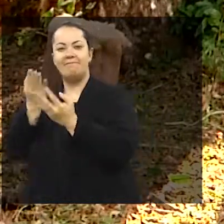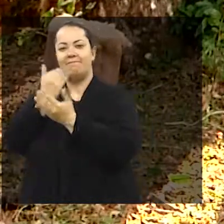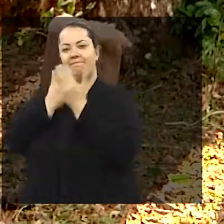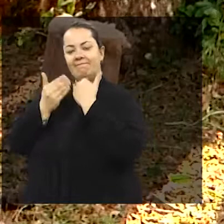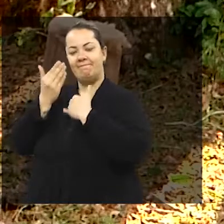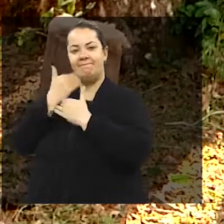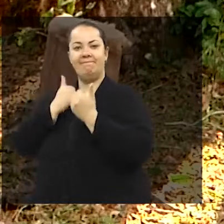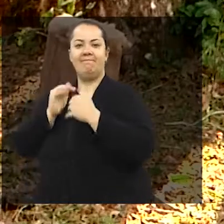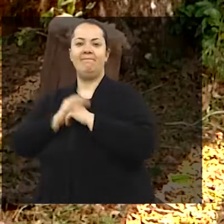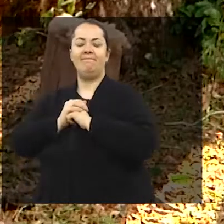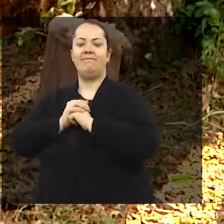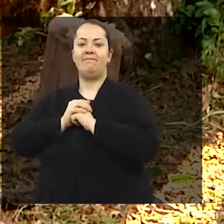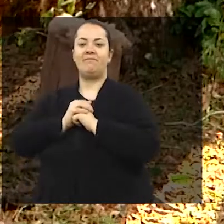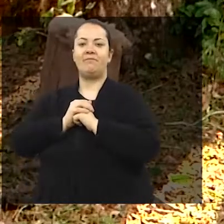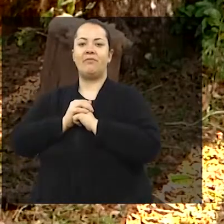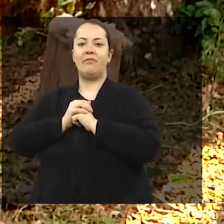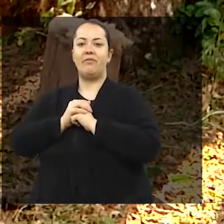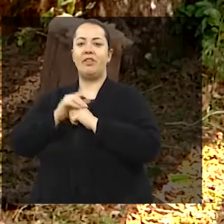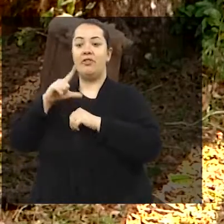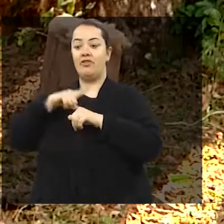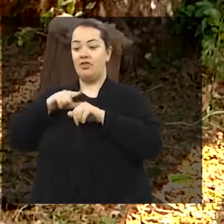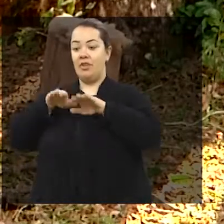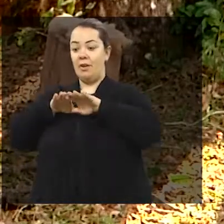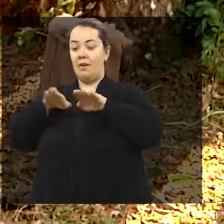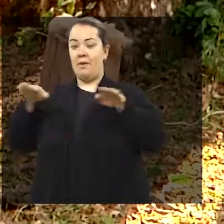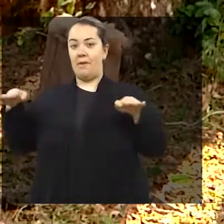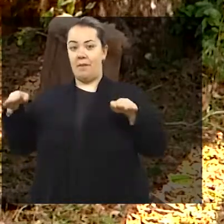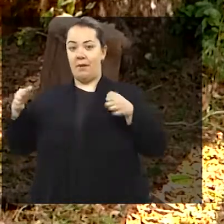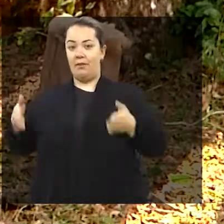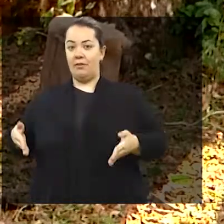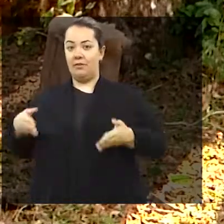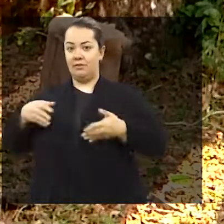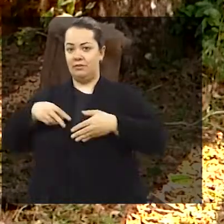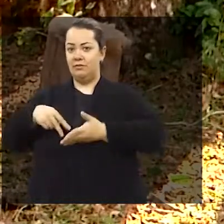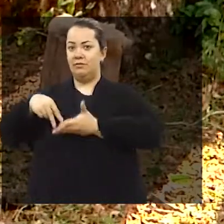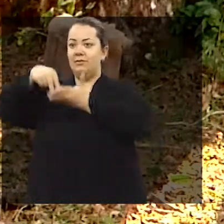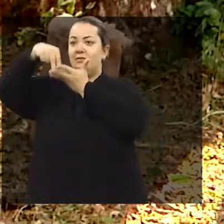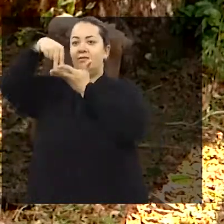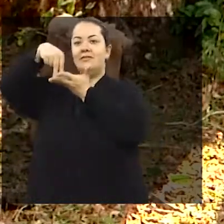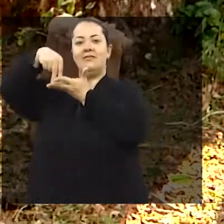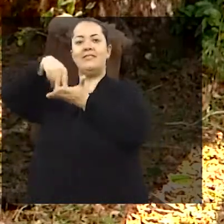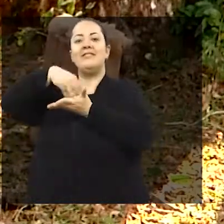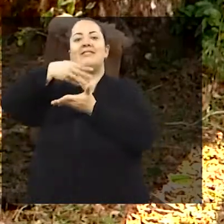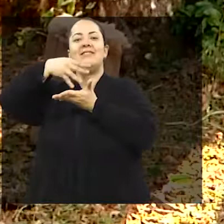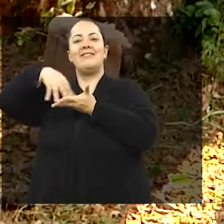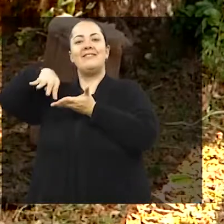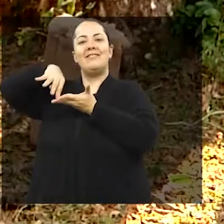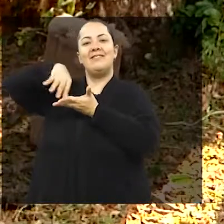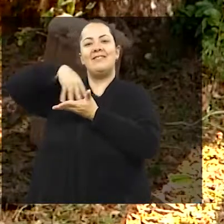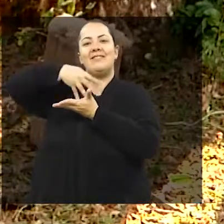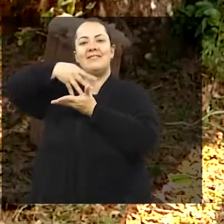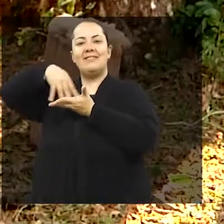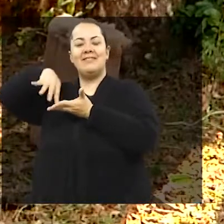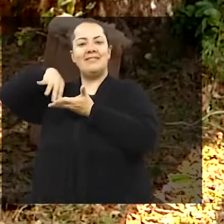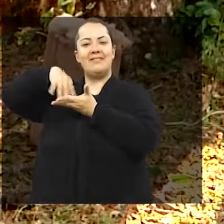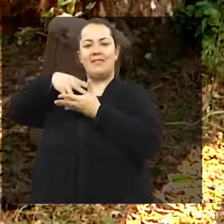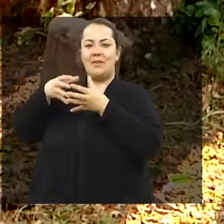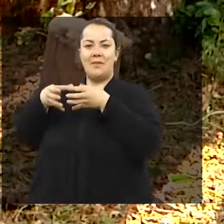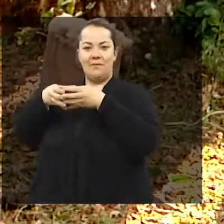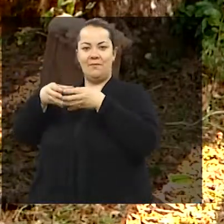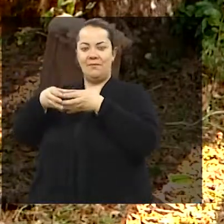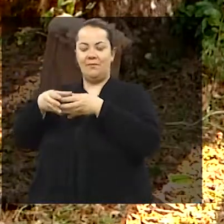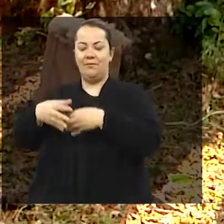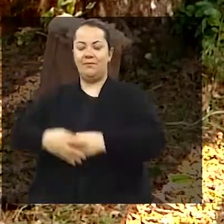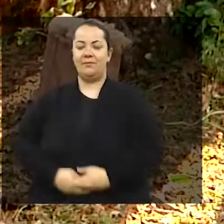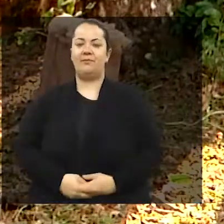novamente voltou a ser feito esse encontro que seria quase uma ronda voltaram para as entidades no